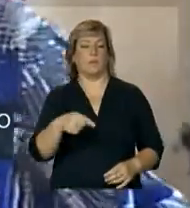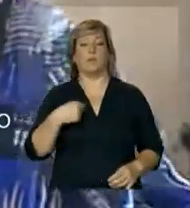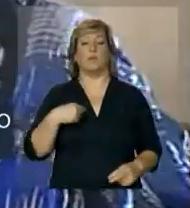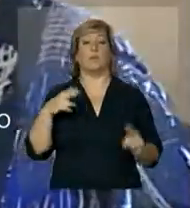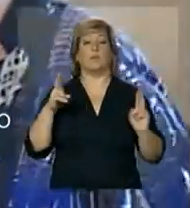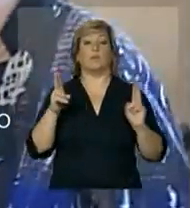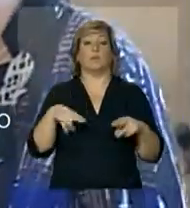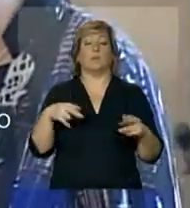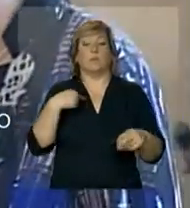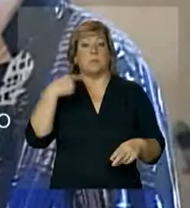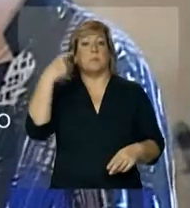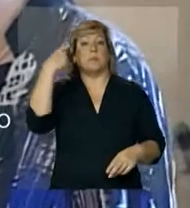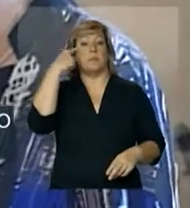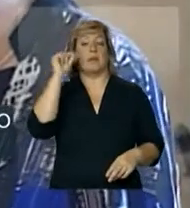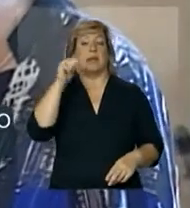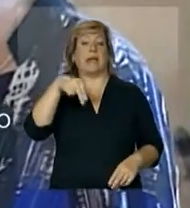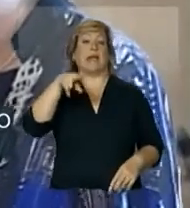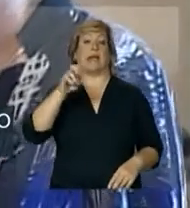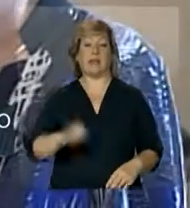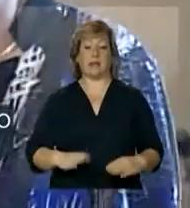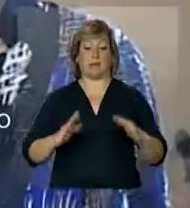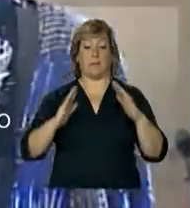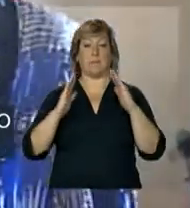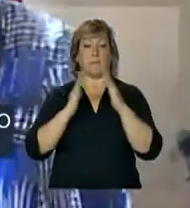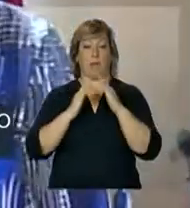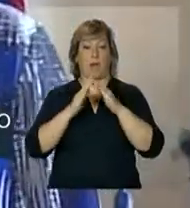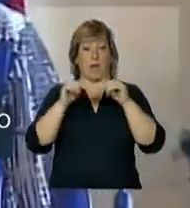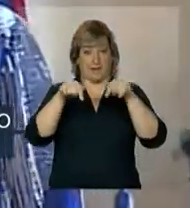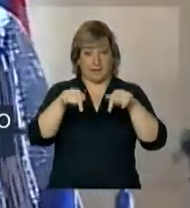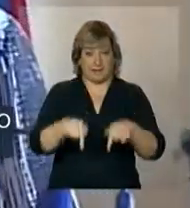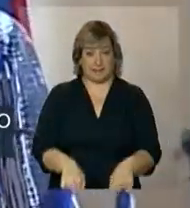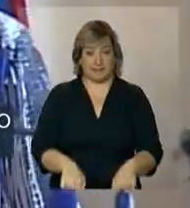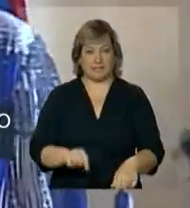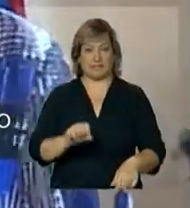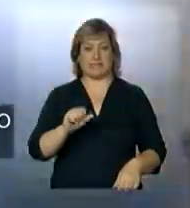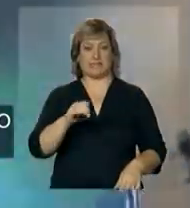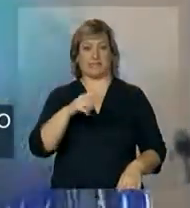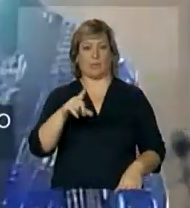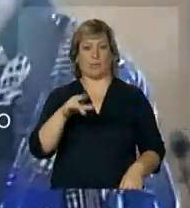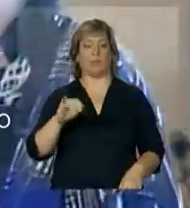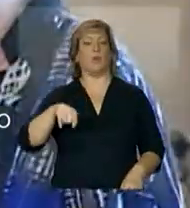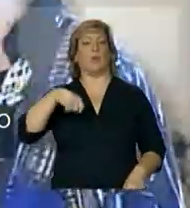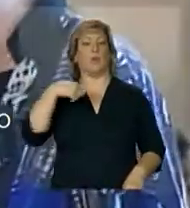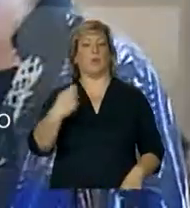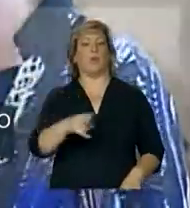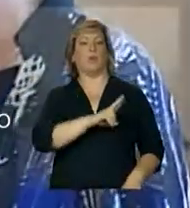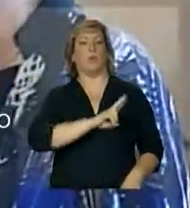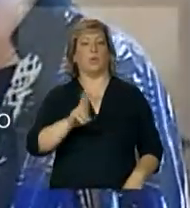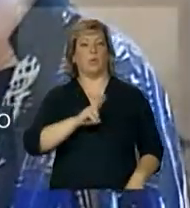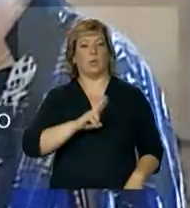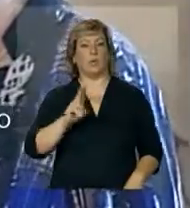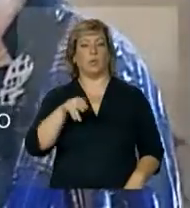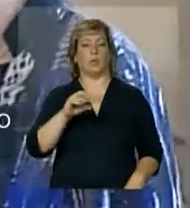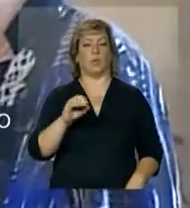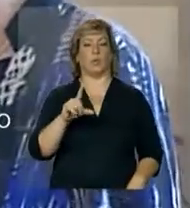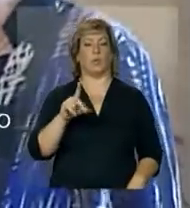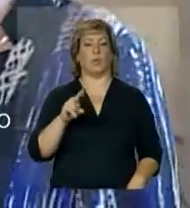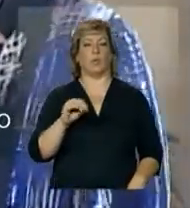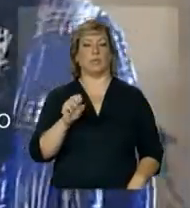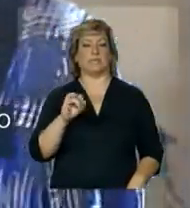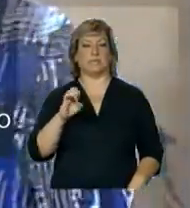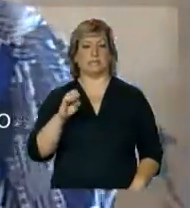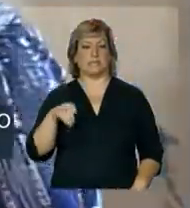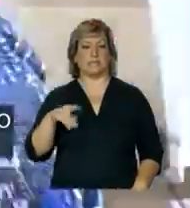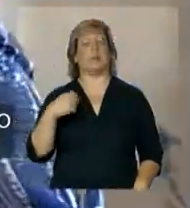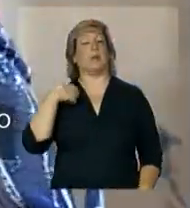ocorreu que quem morasse aqui em São Luís era ludovicenses. Eu pensei que era